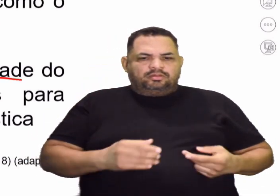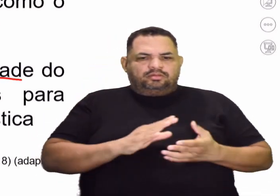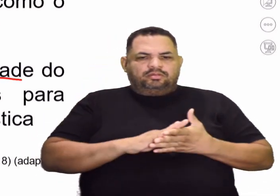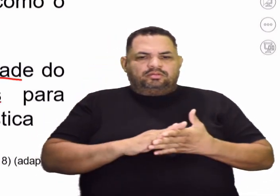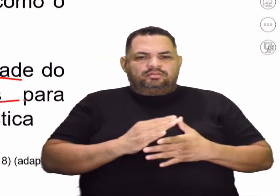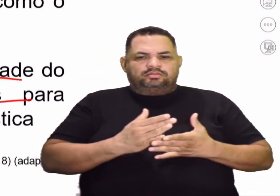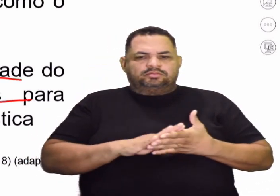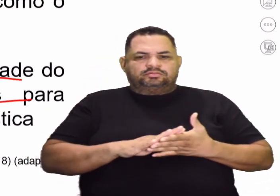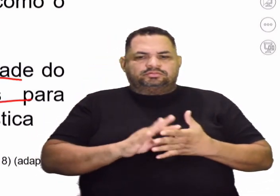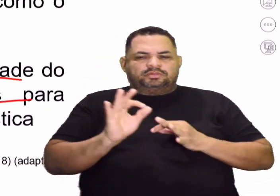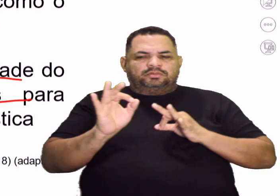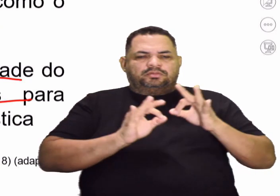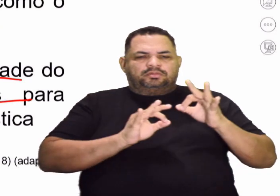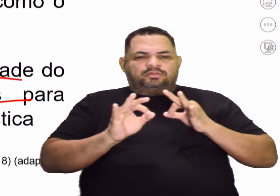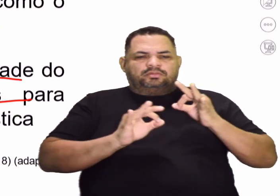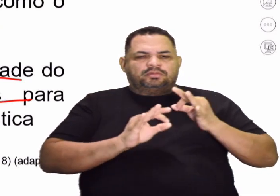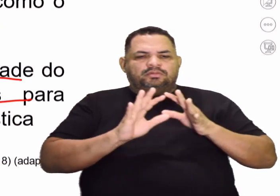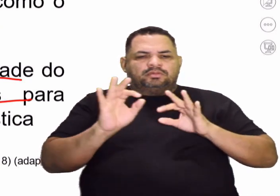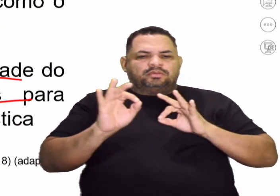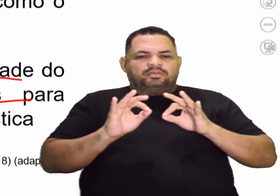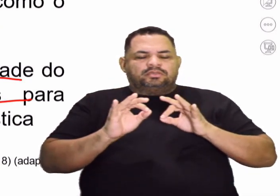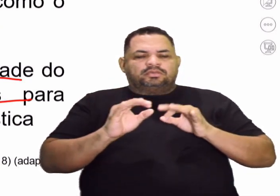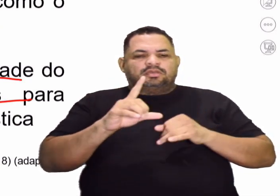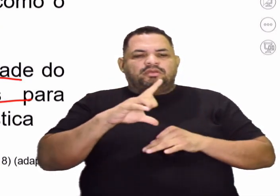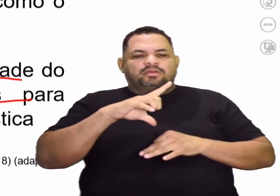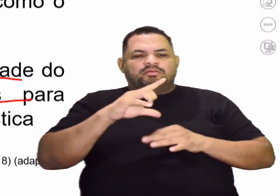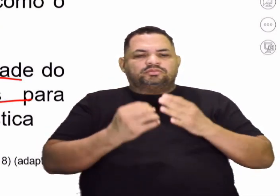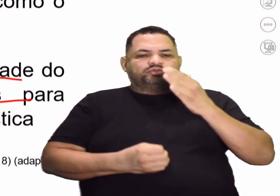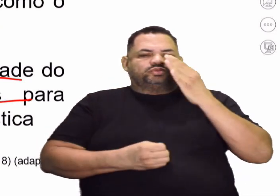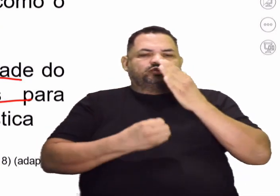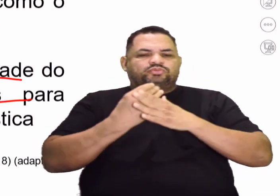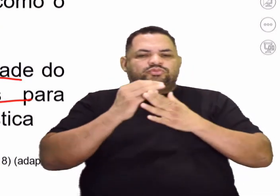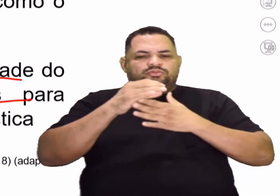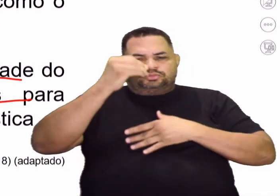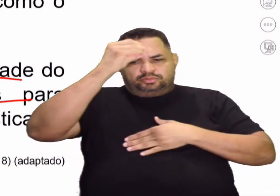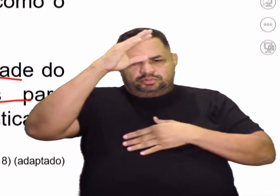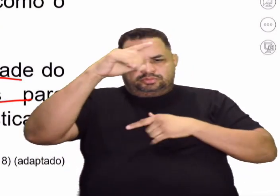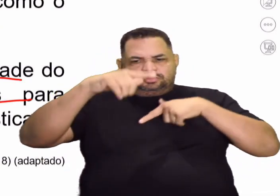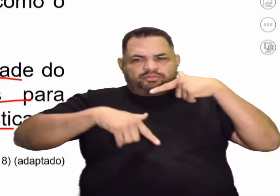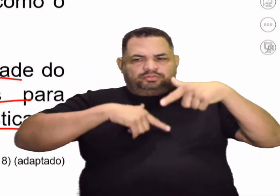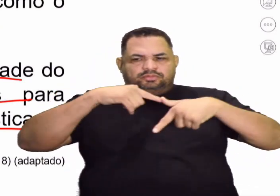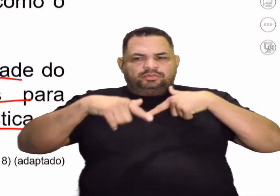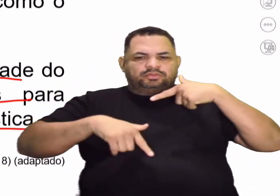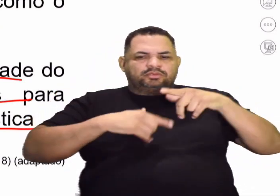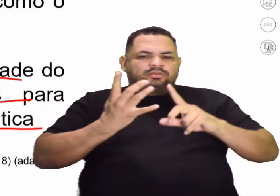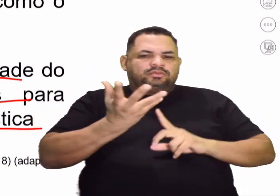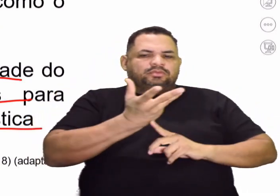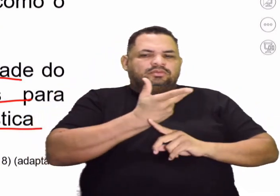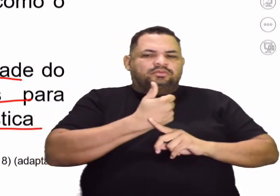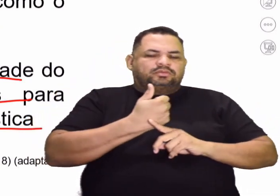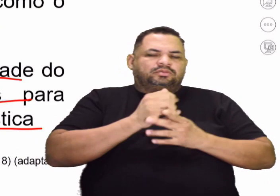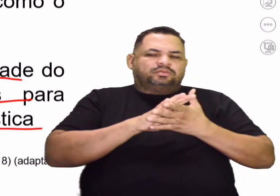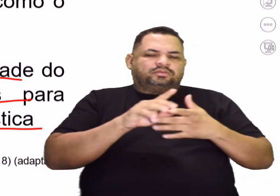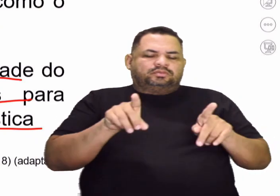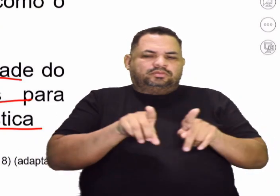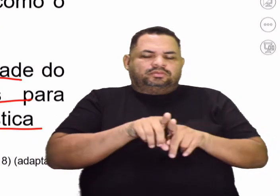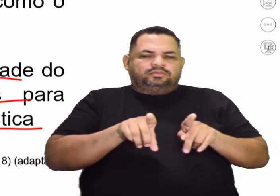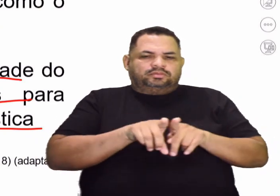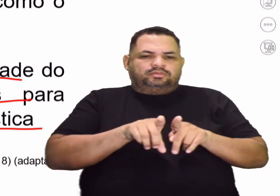são faculdades perfeitas para quê? Para estabelecer conhecimento e produção artística e